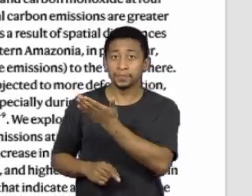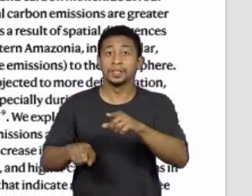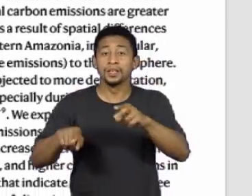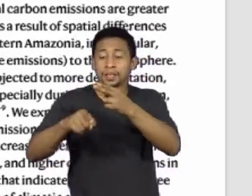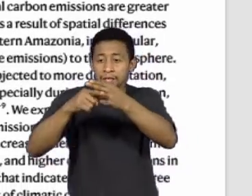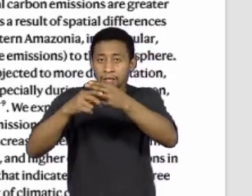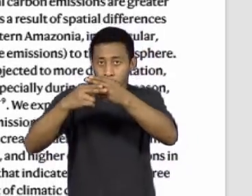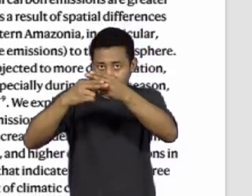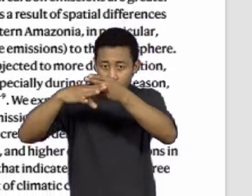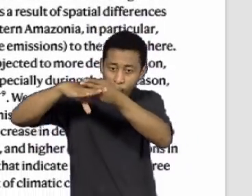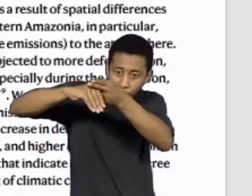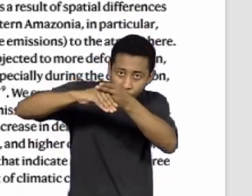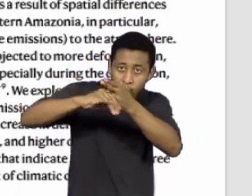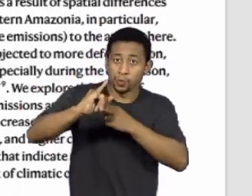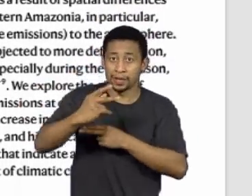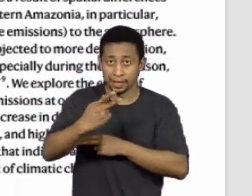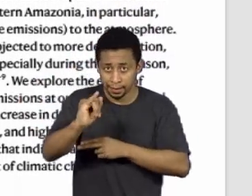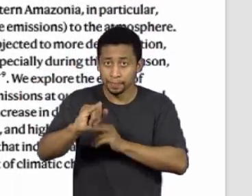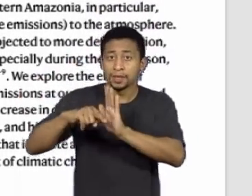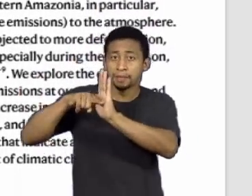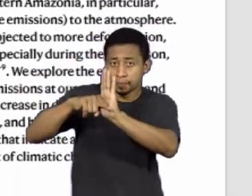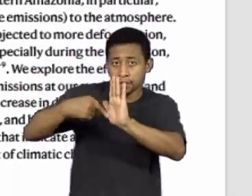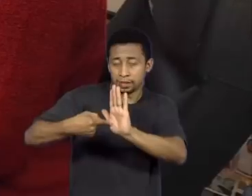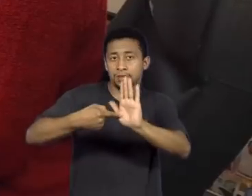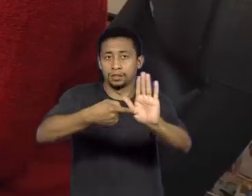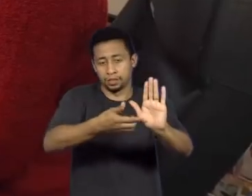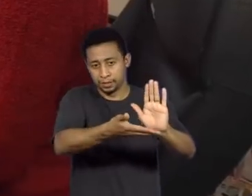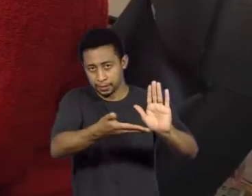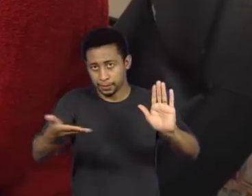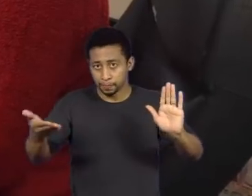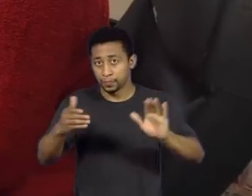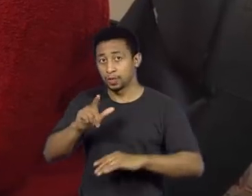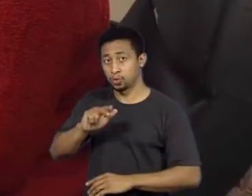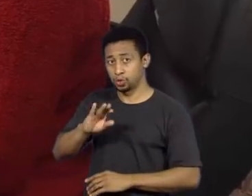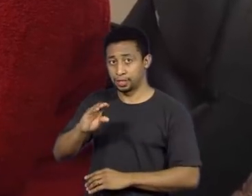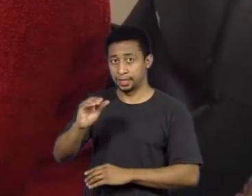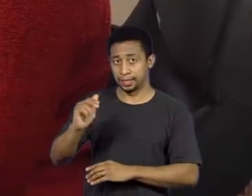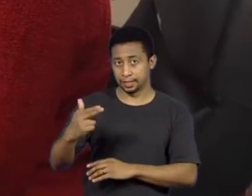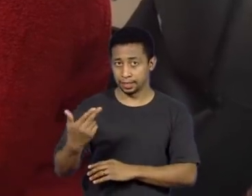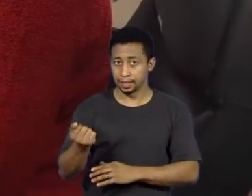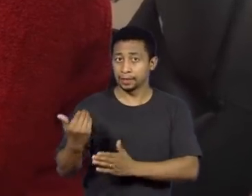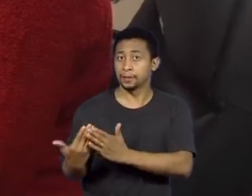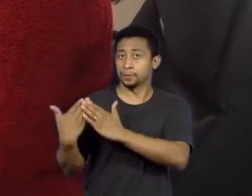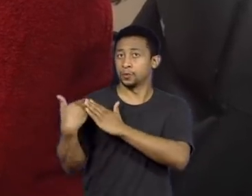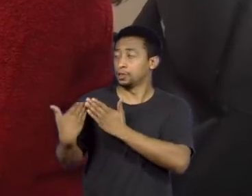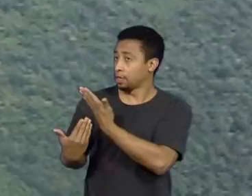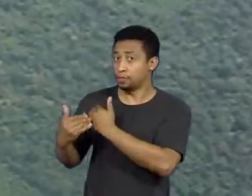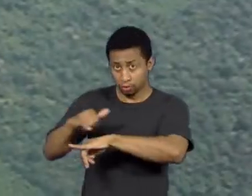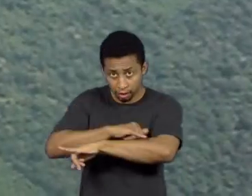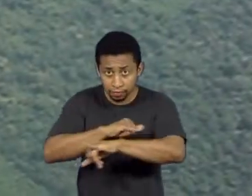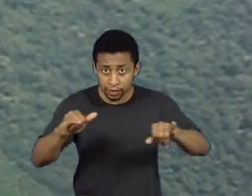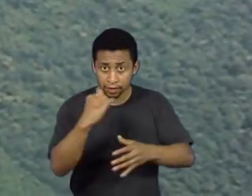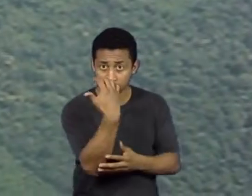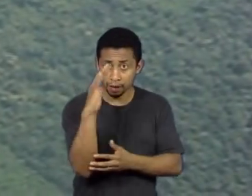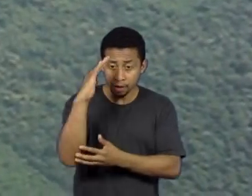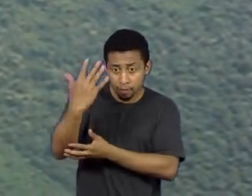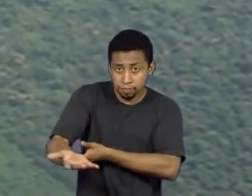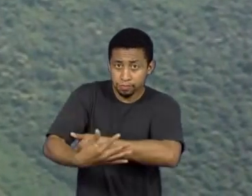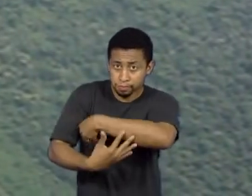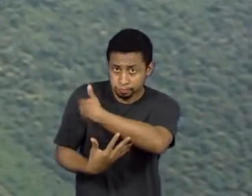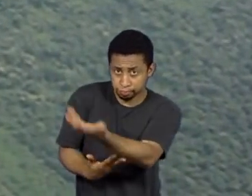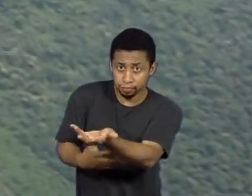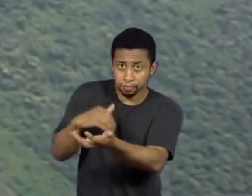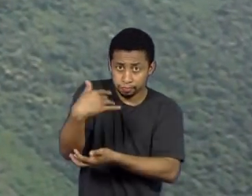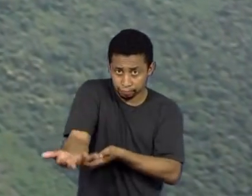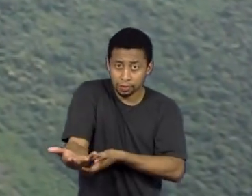INPE, Instituto Nacional de Pesquisas Espaciais, Luciana Gatti, reforça que o desmatamento e as